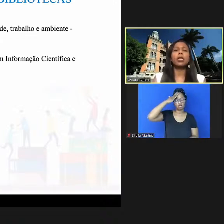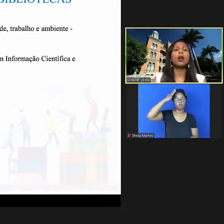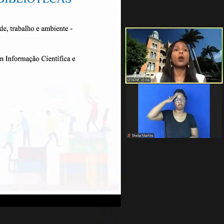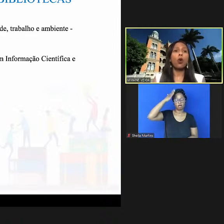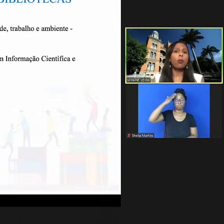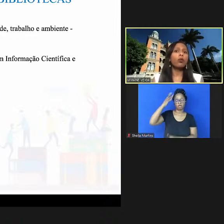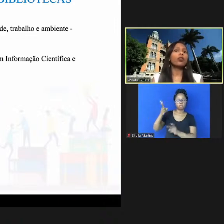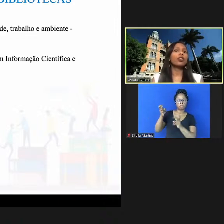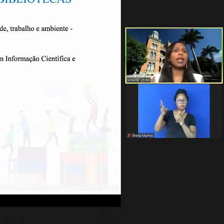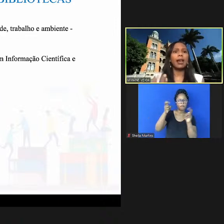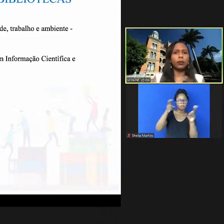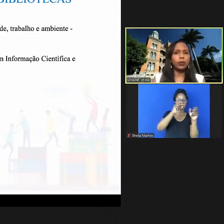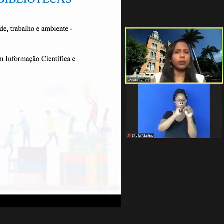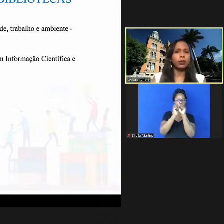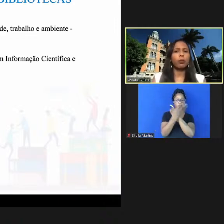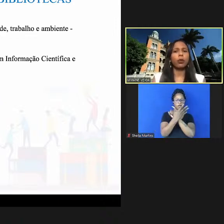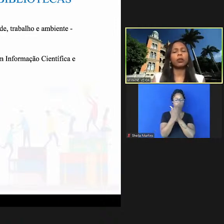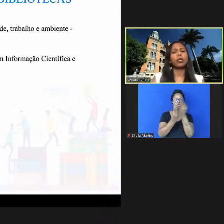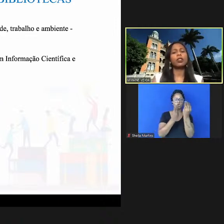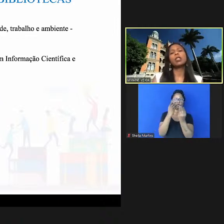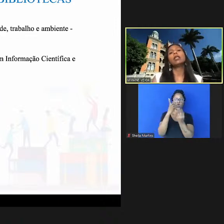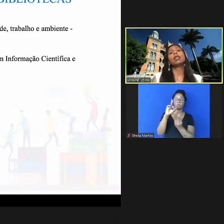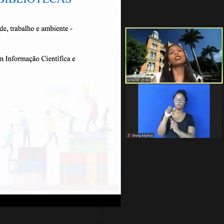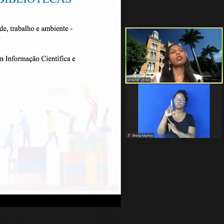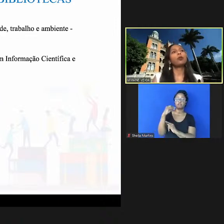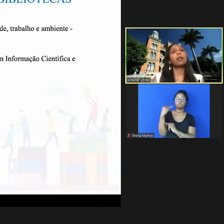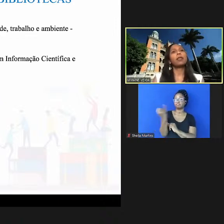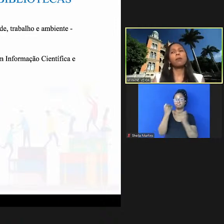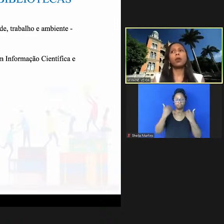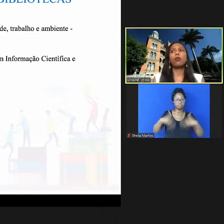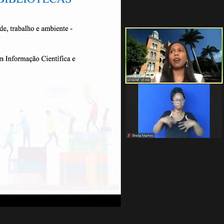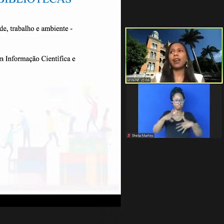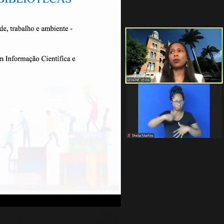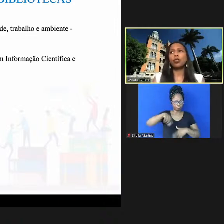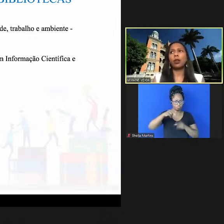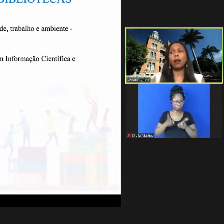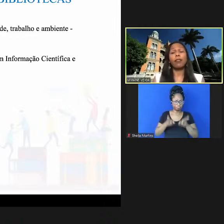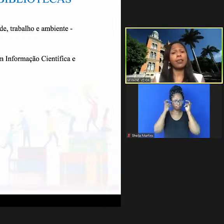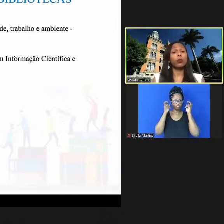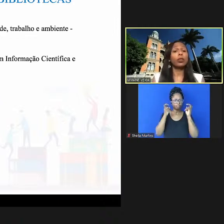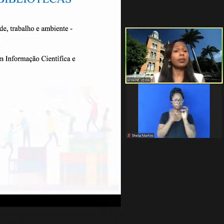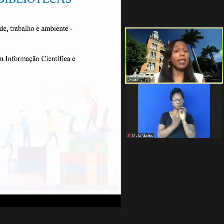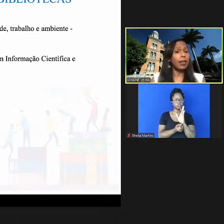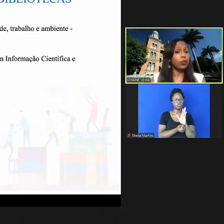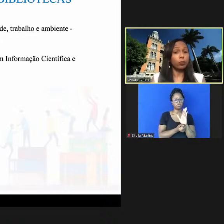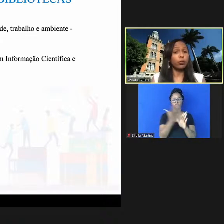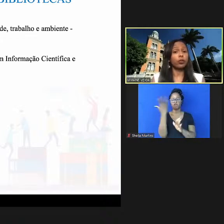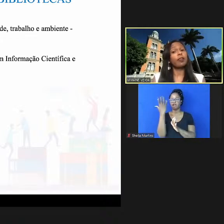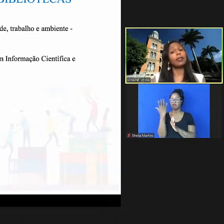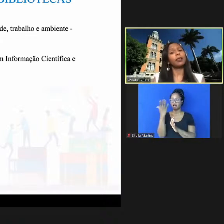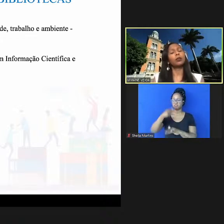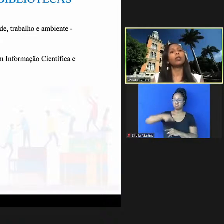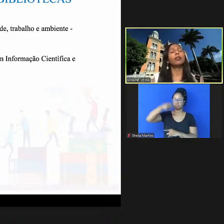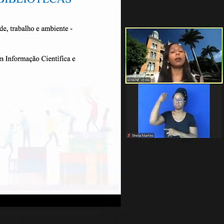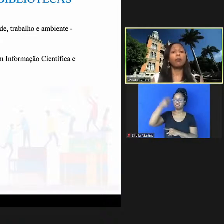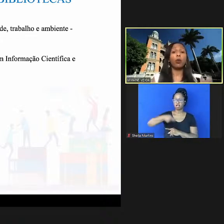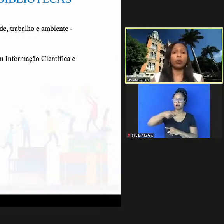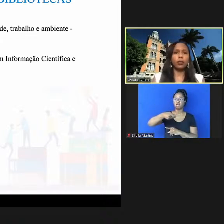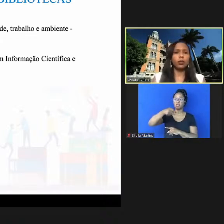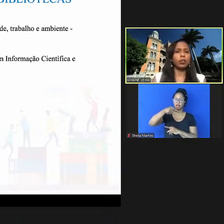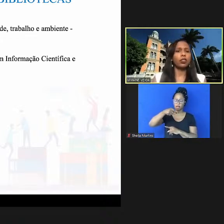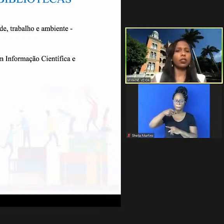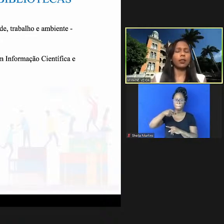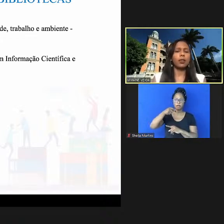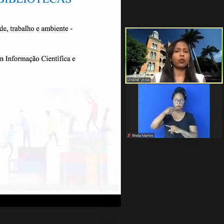pandemia como os dados são importantes a gente percebeu várias autoridades no mundo falando da